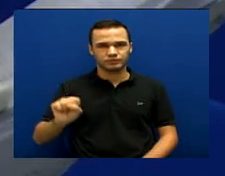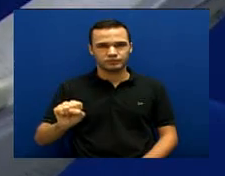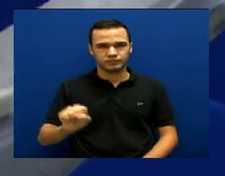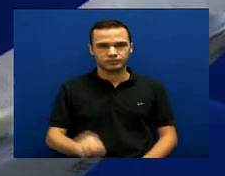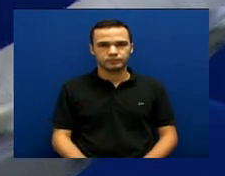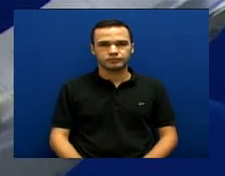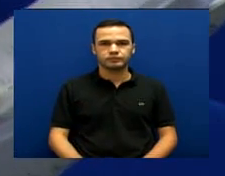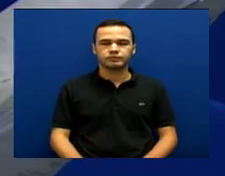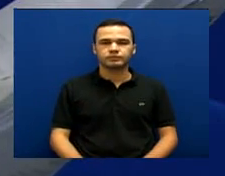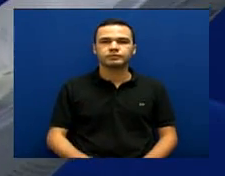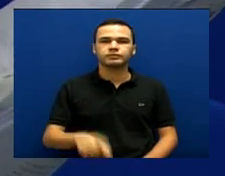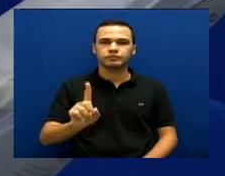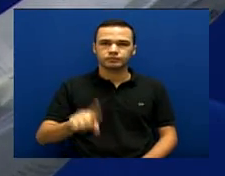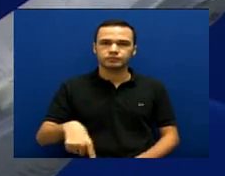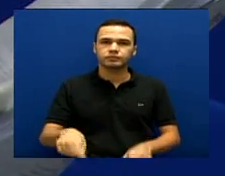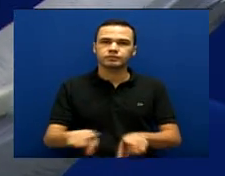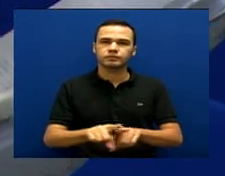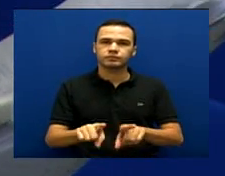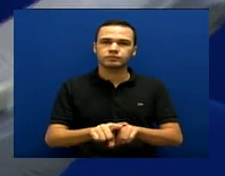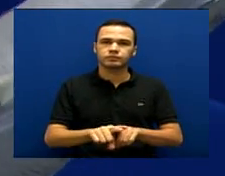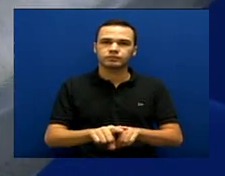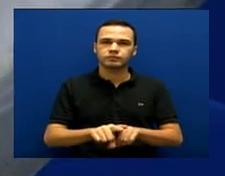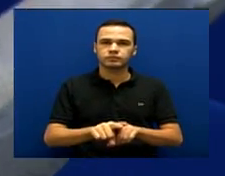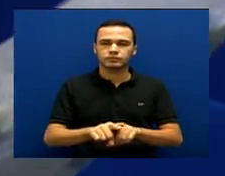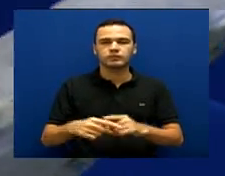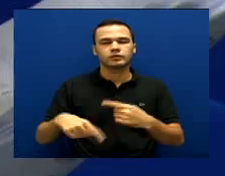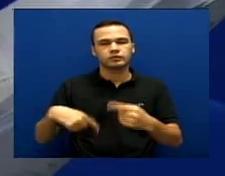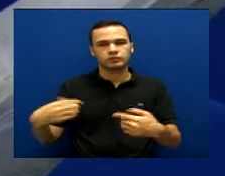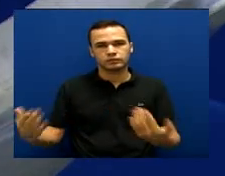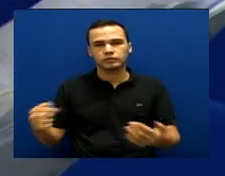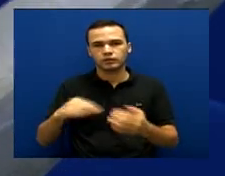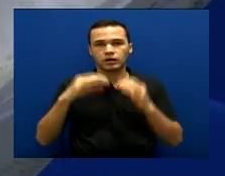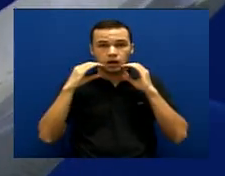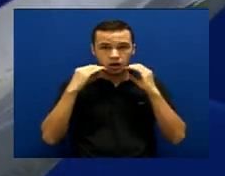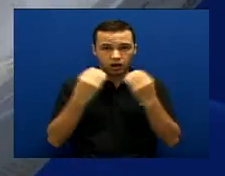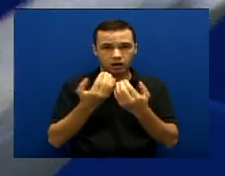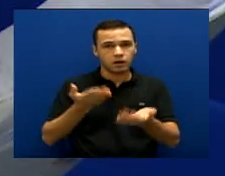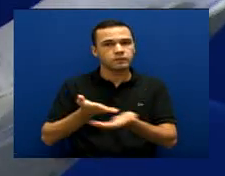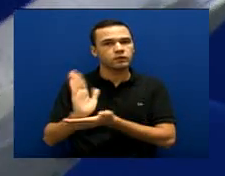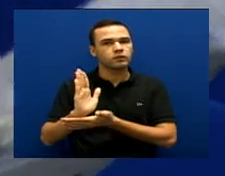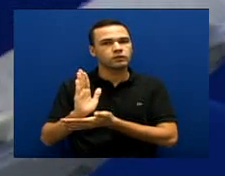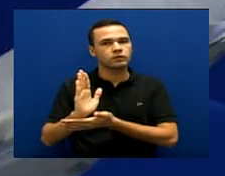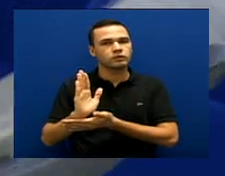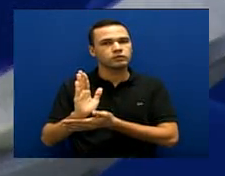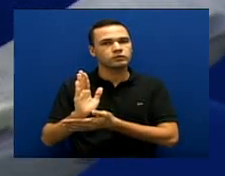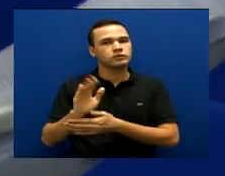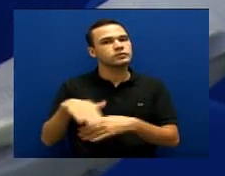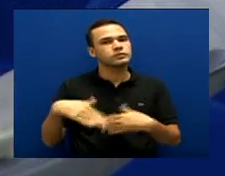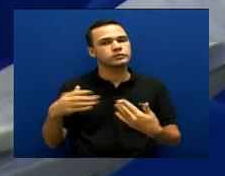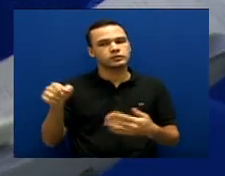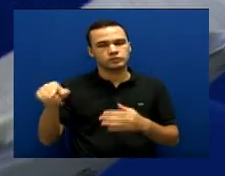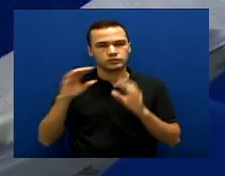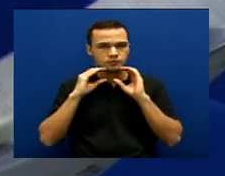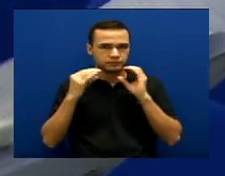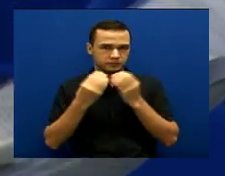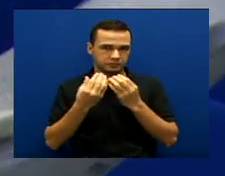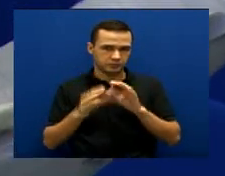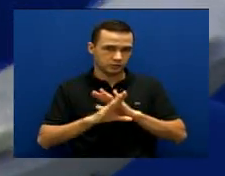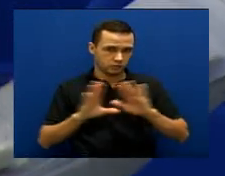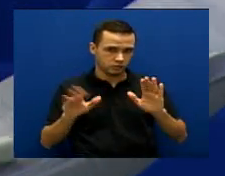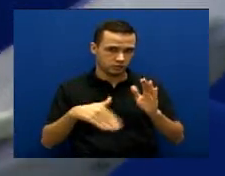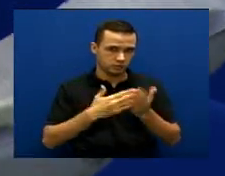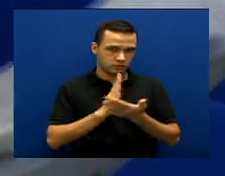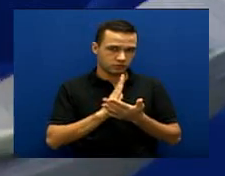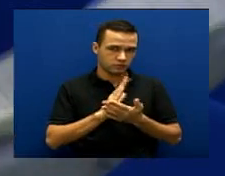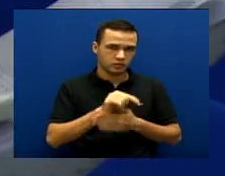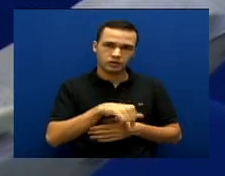e só aí a câmara autorizou a requisição então somente a câmara disse a